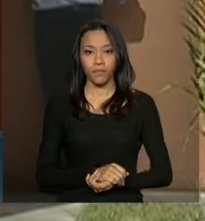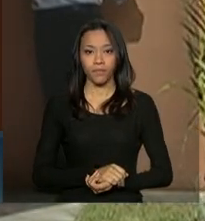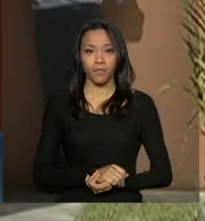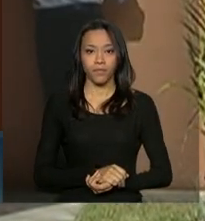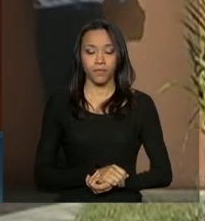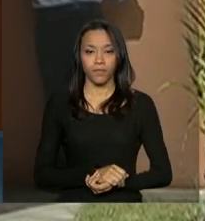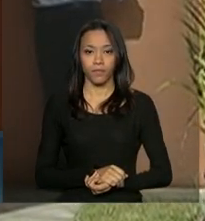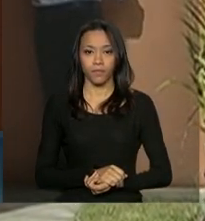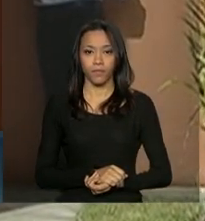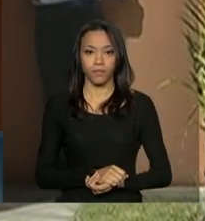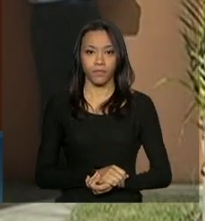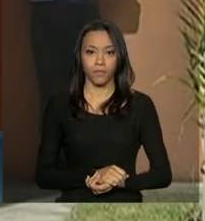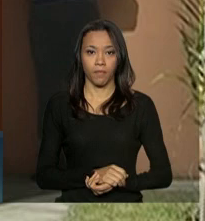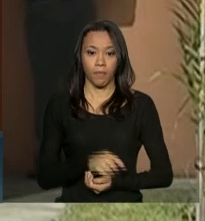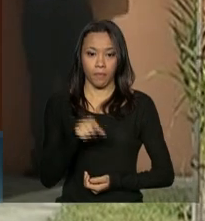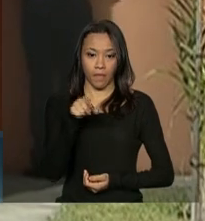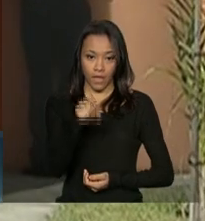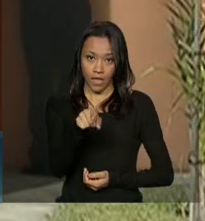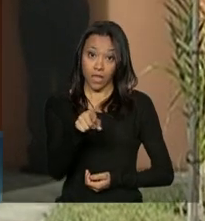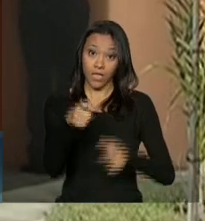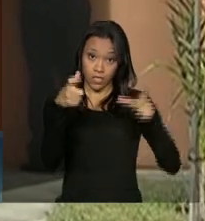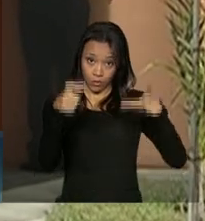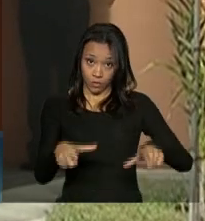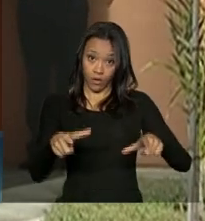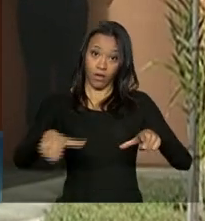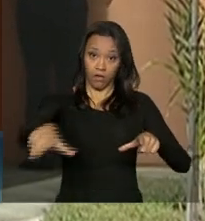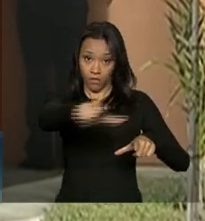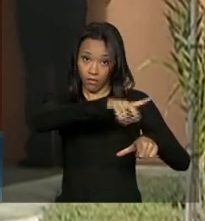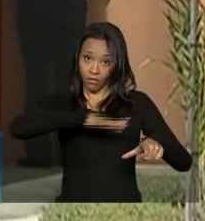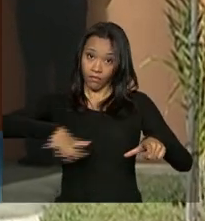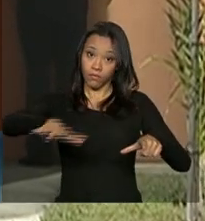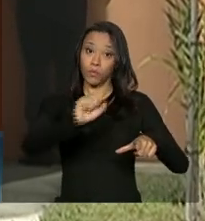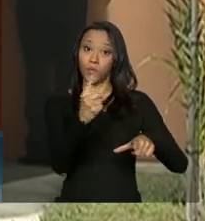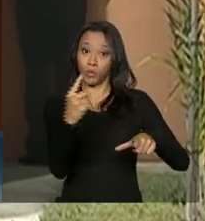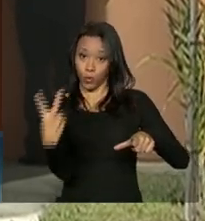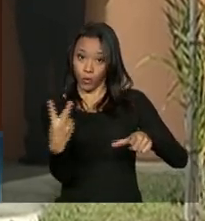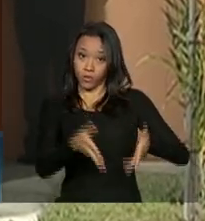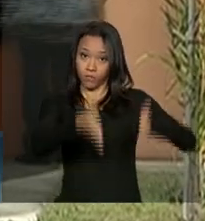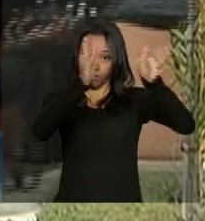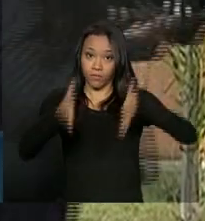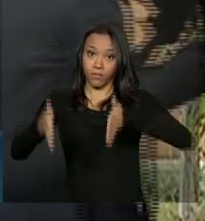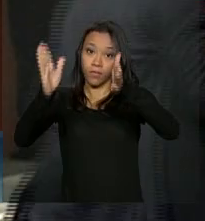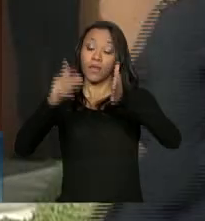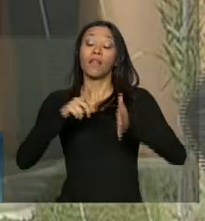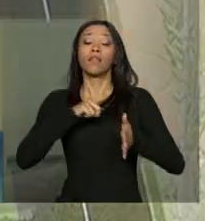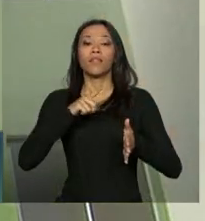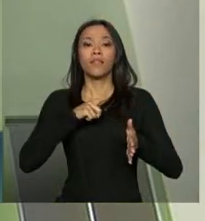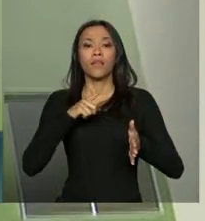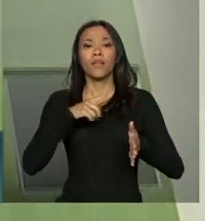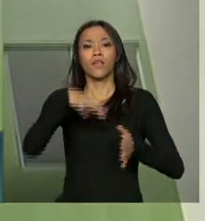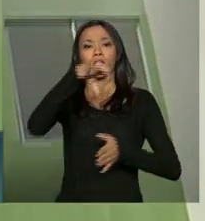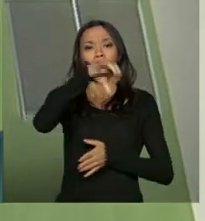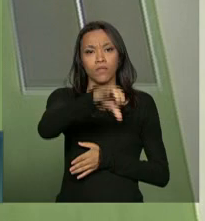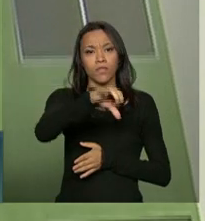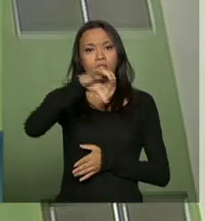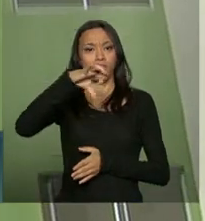Janeiro no Recanto do su aré 1 e do há 999